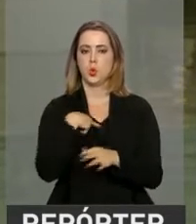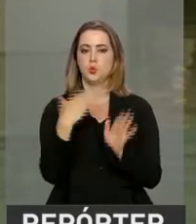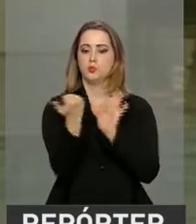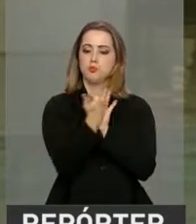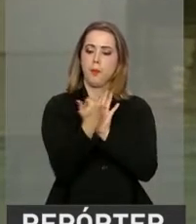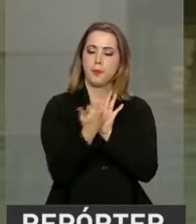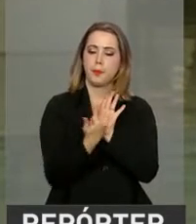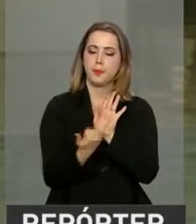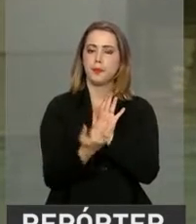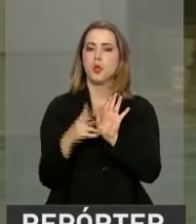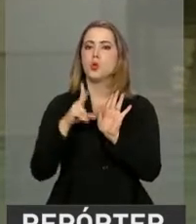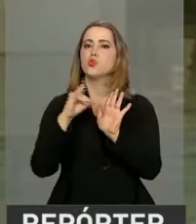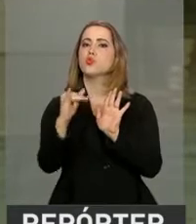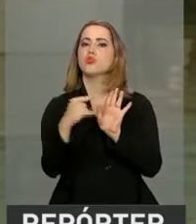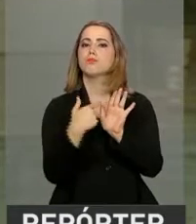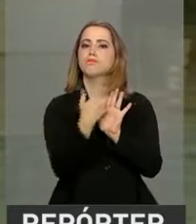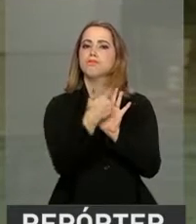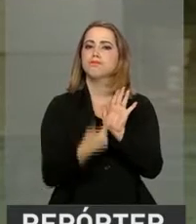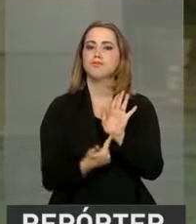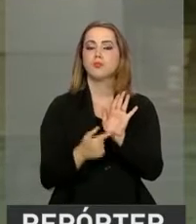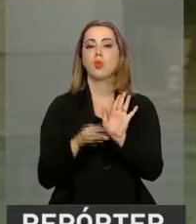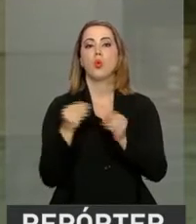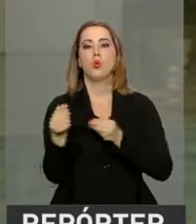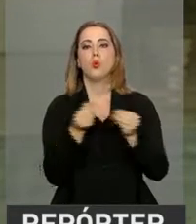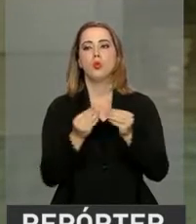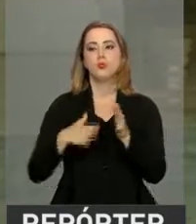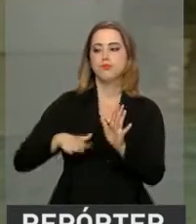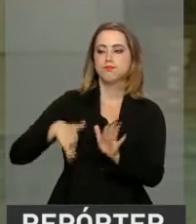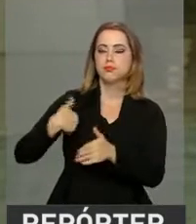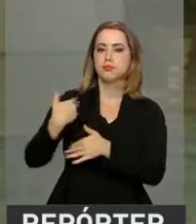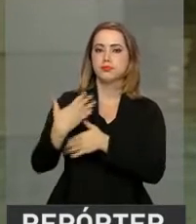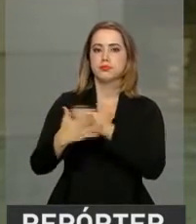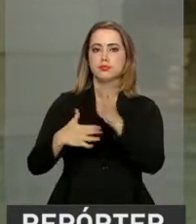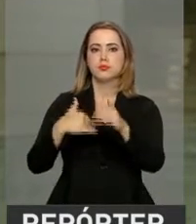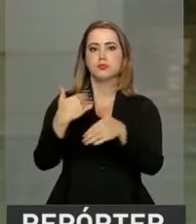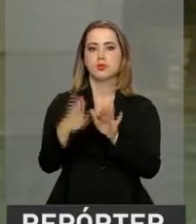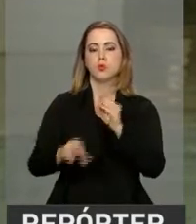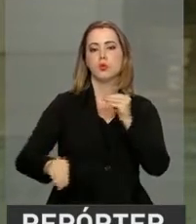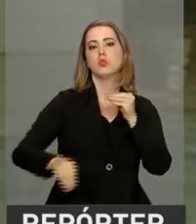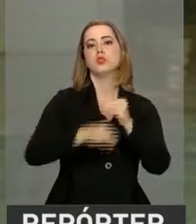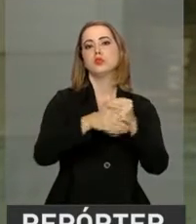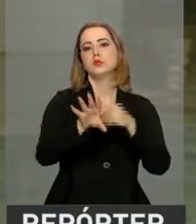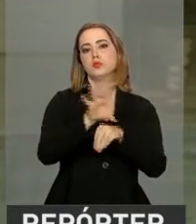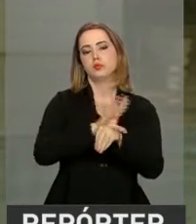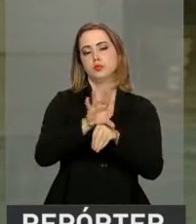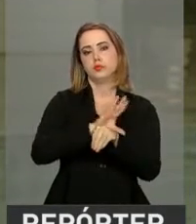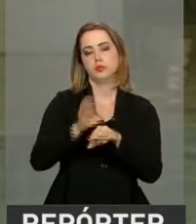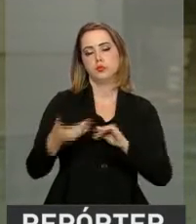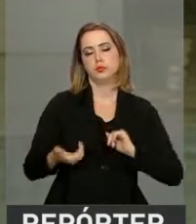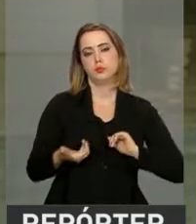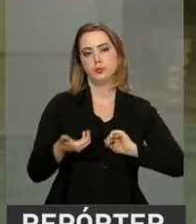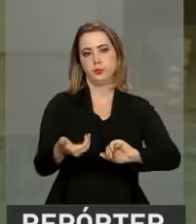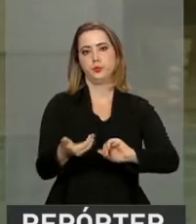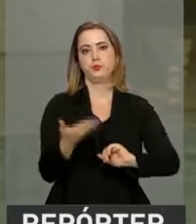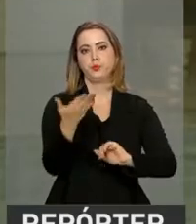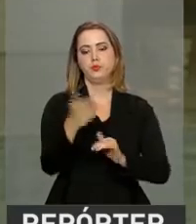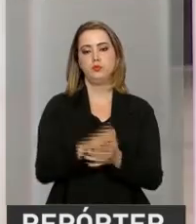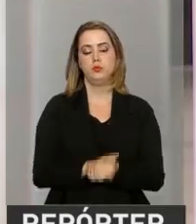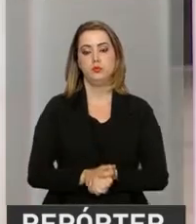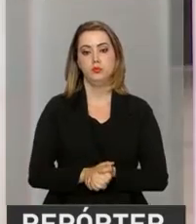dos trabalhos na comissão e a tramitação dessa proposta de emenda constitucional na Câmara dos